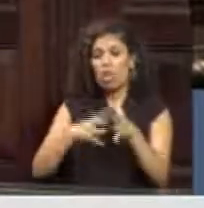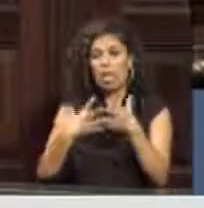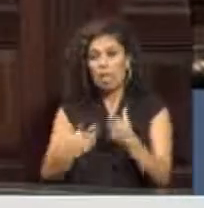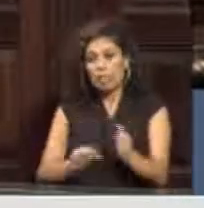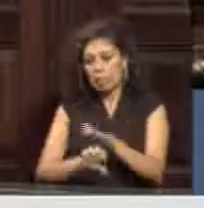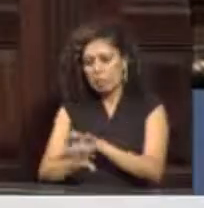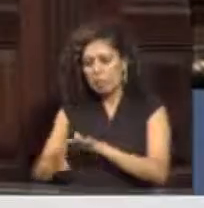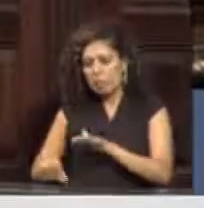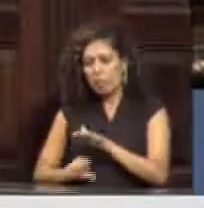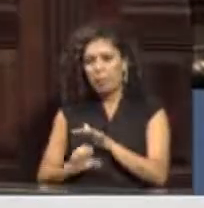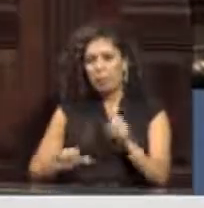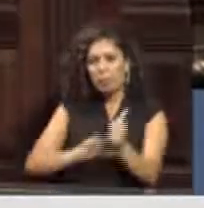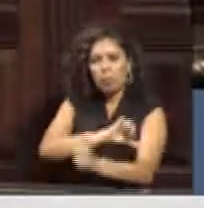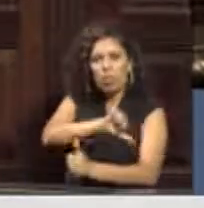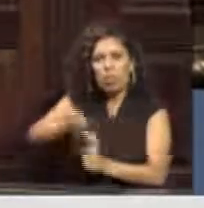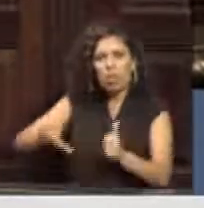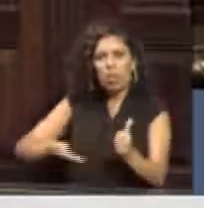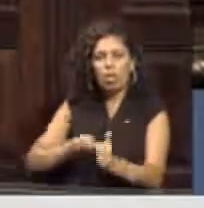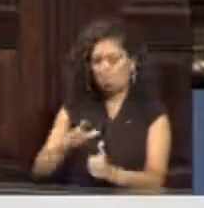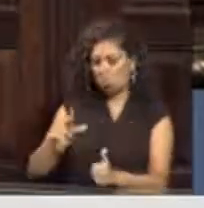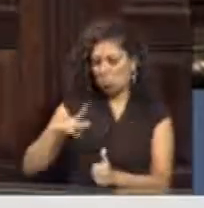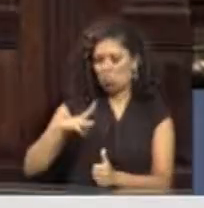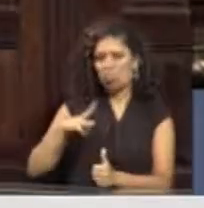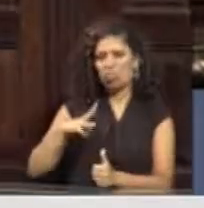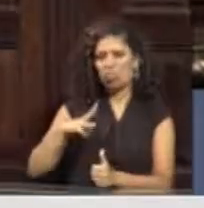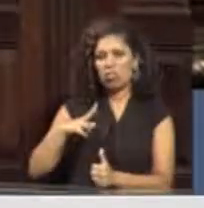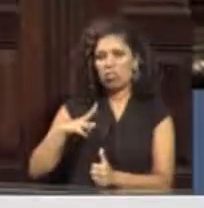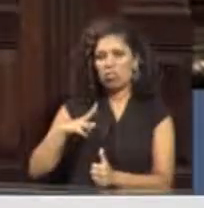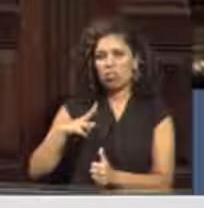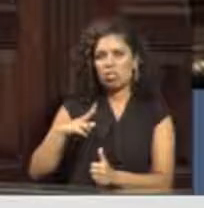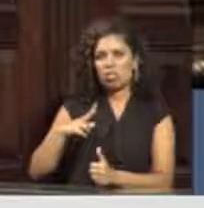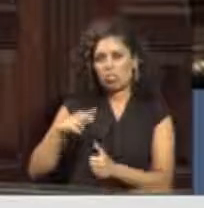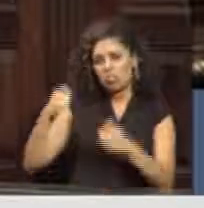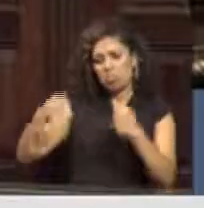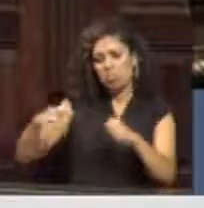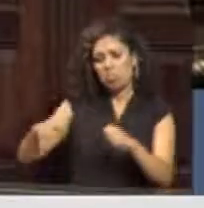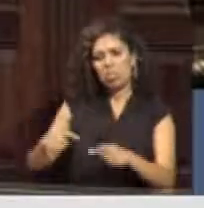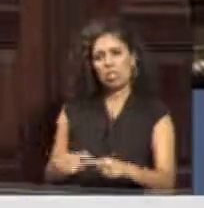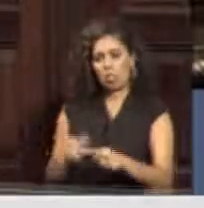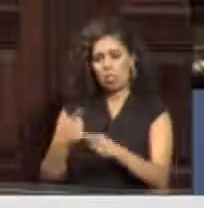ser buscado pelo povo brasileiro.